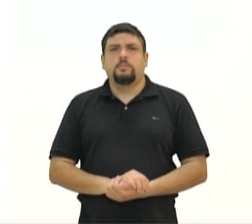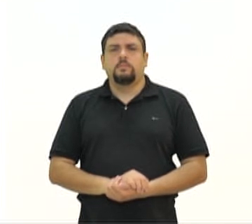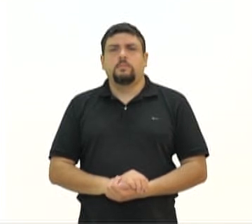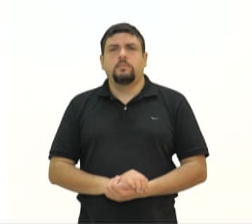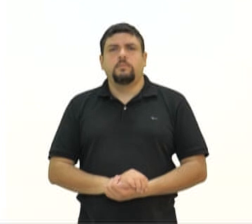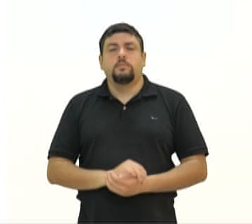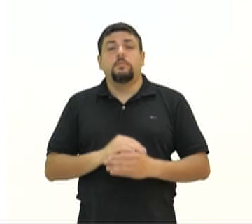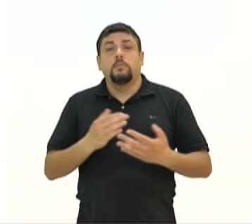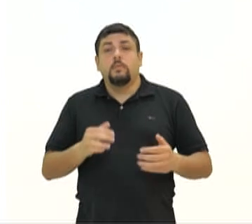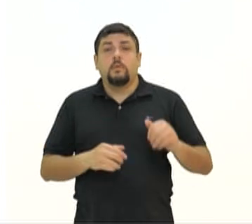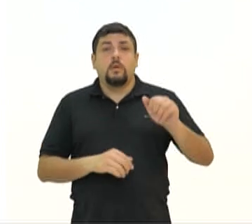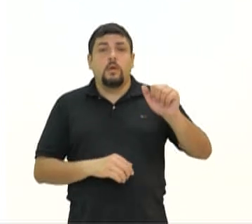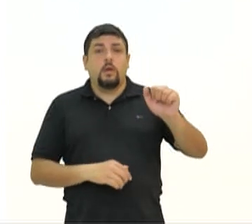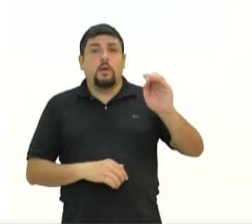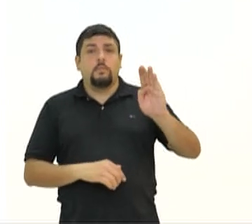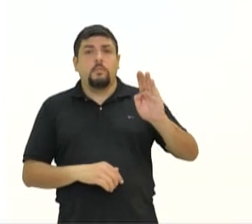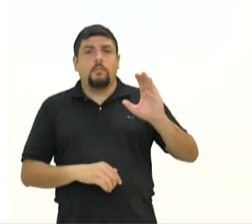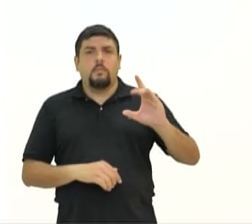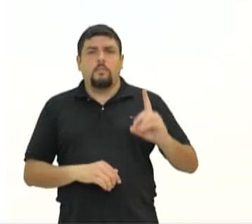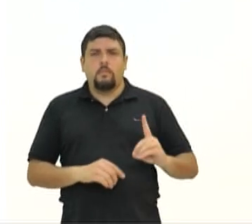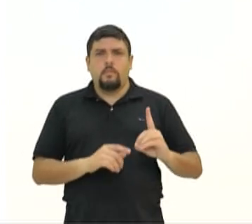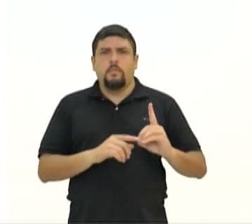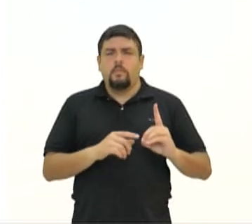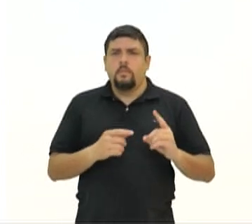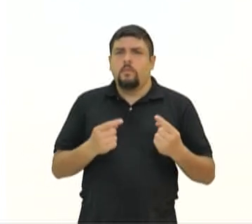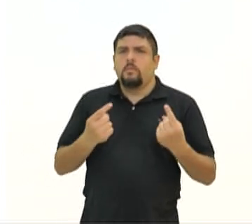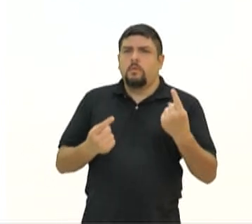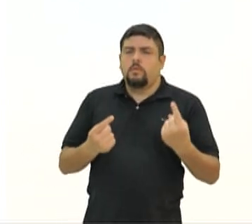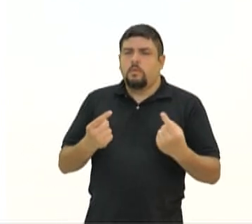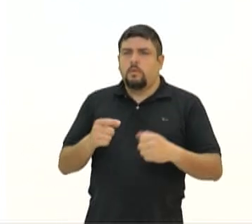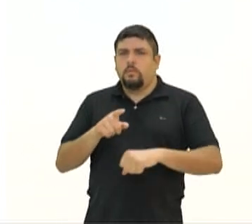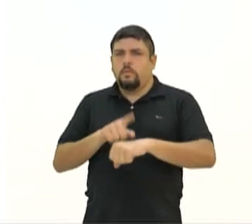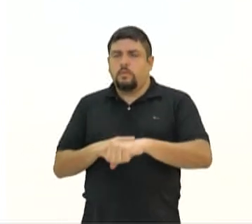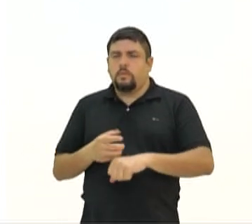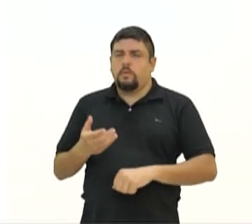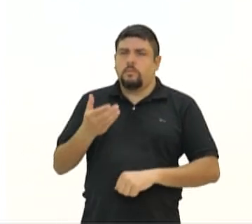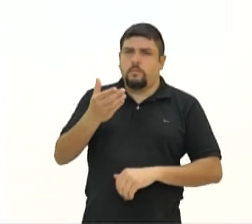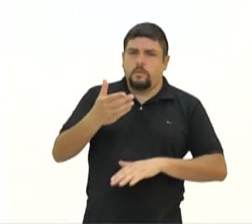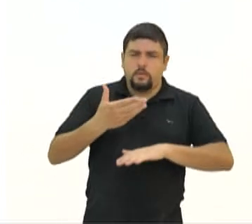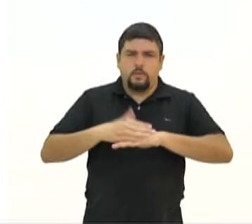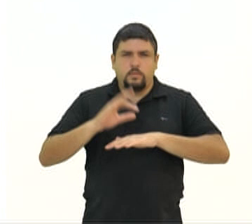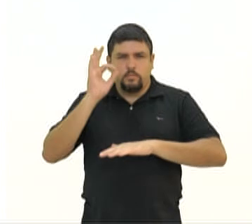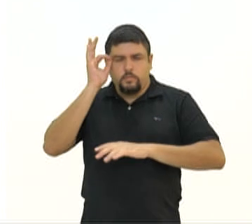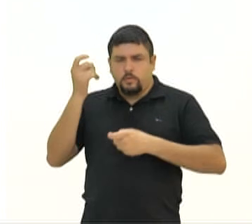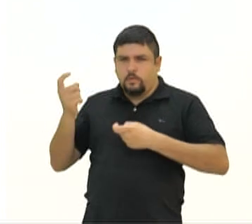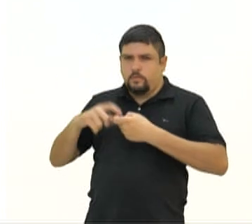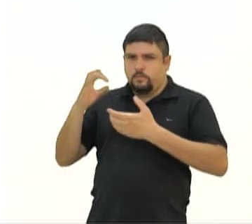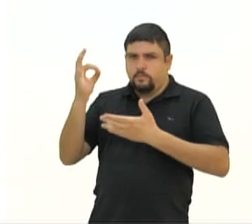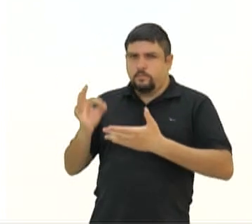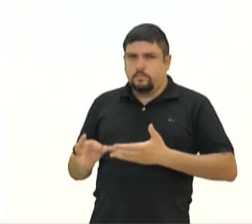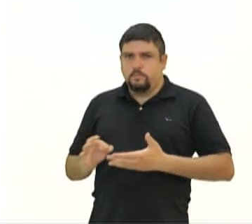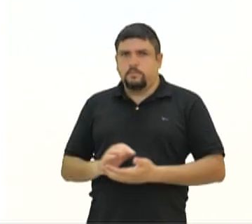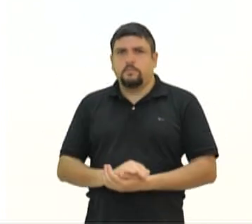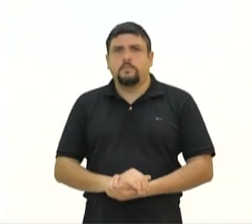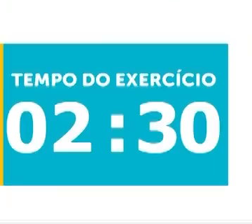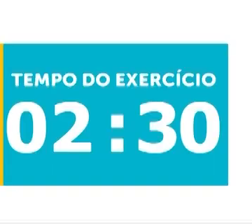D, menos x ao quadrado menos 4x mais 5. Eu vou dar um tempinho para você e volto já para a correção.